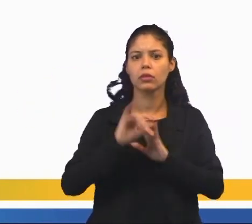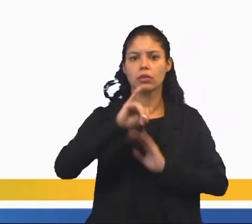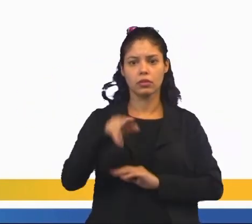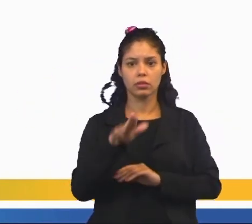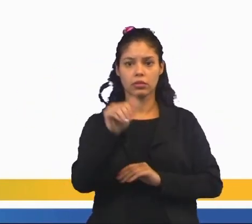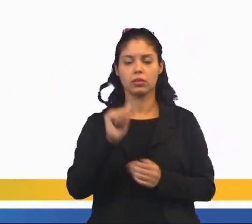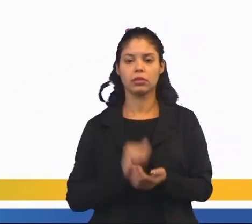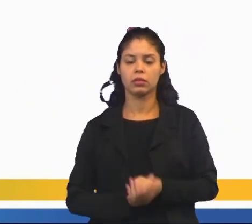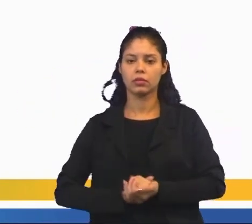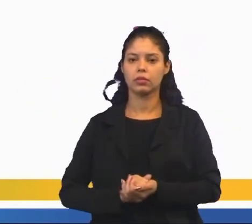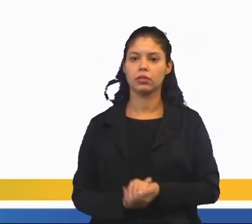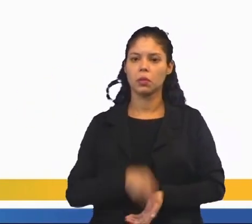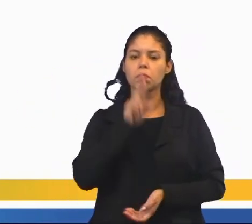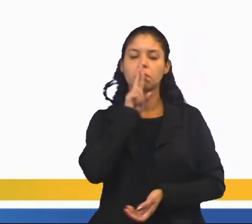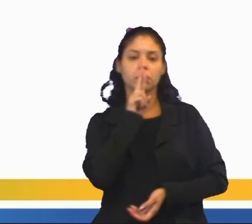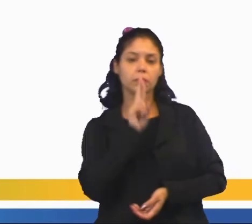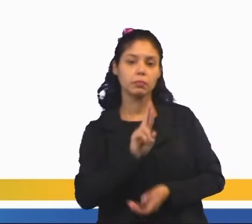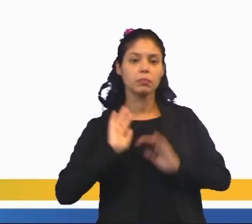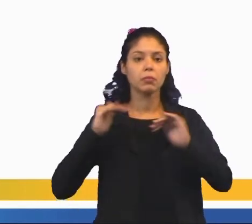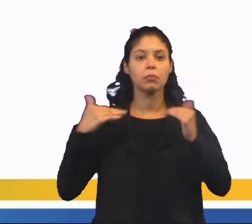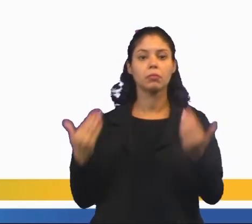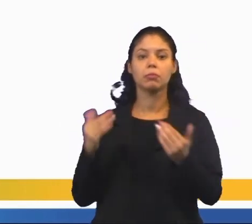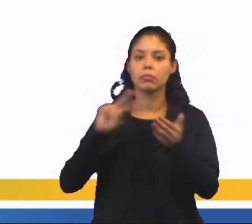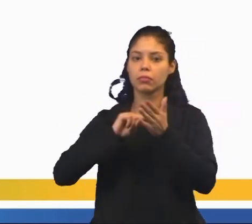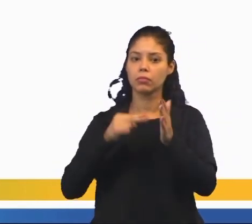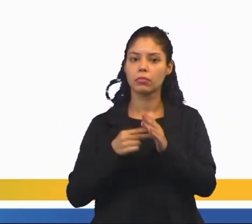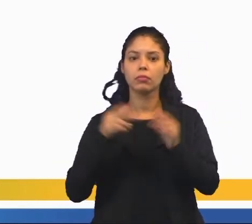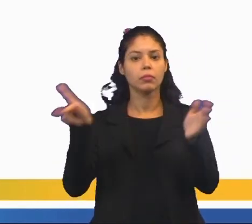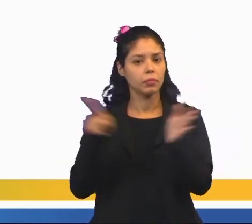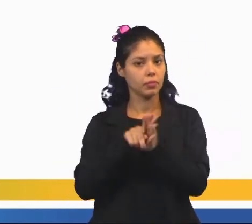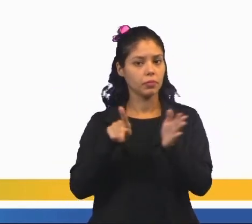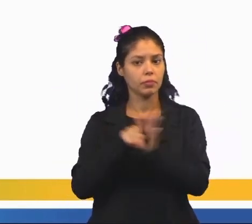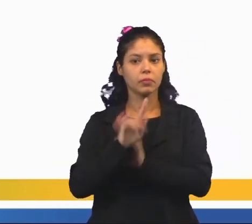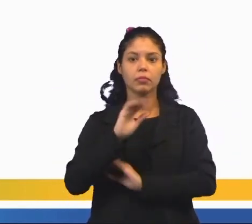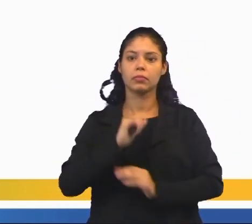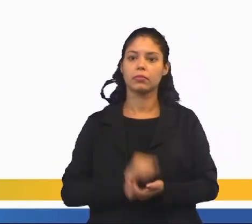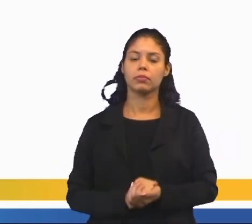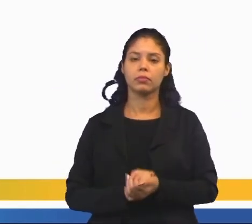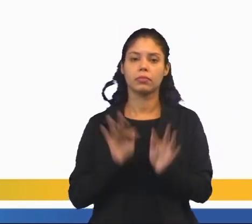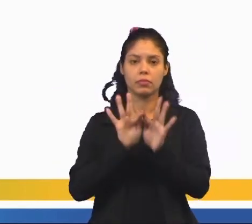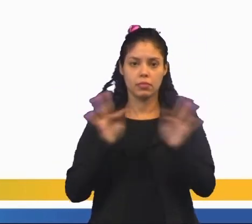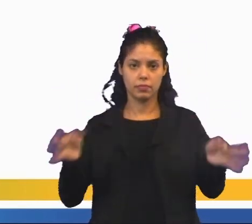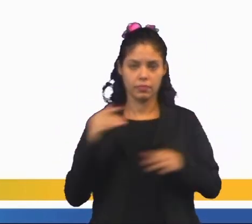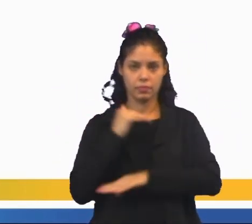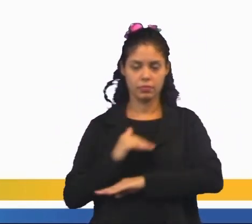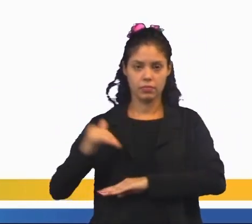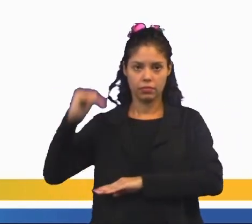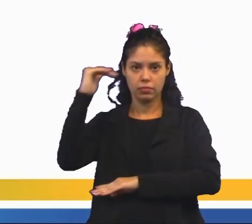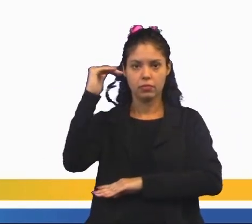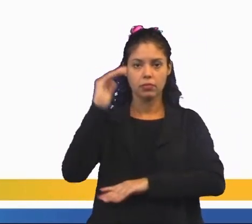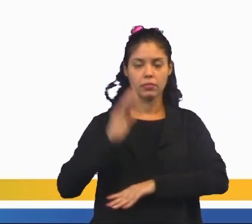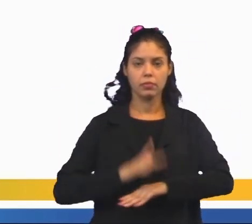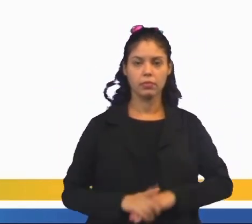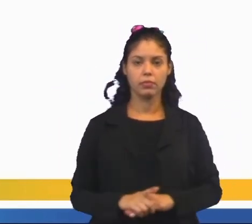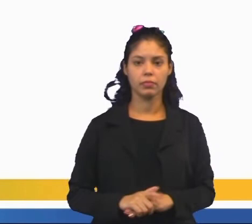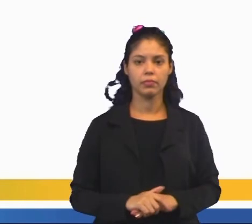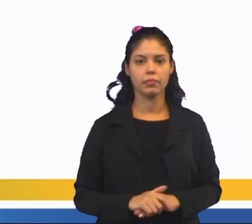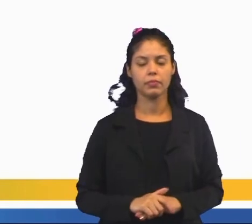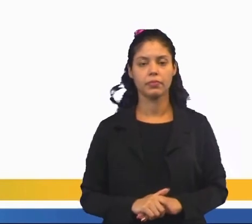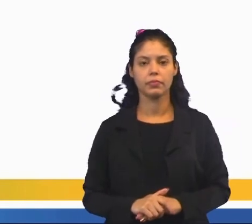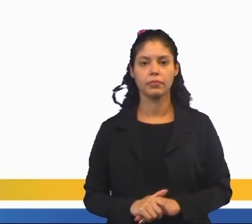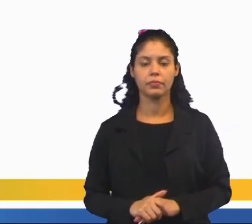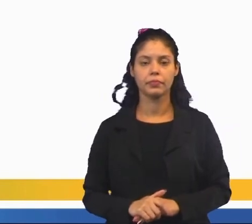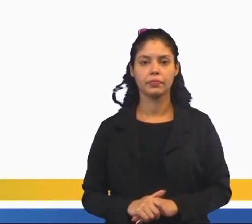ler os significados da palavra jardineira, responda qual o significado que corresponde ao da palavra jardineira